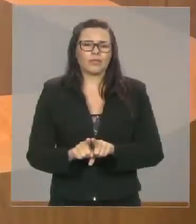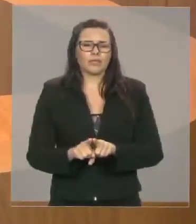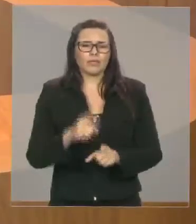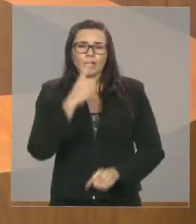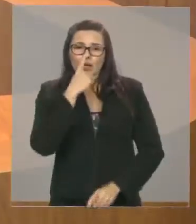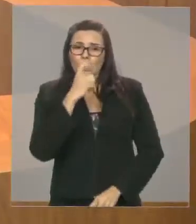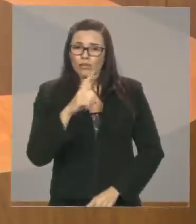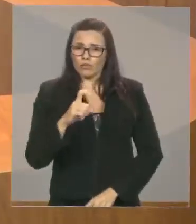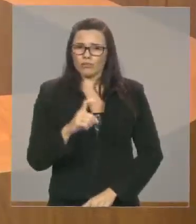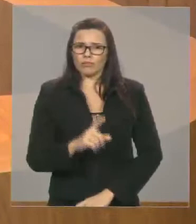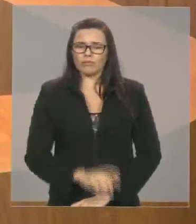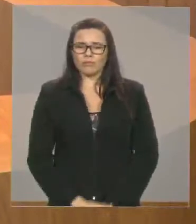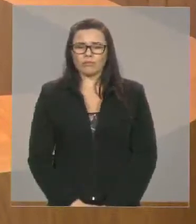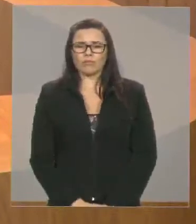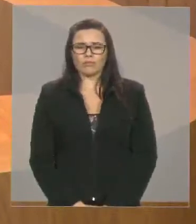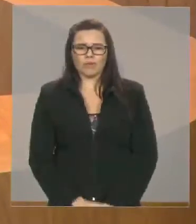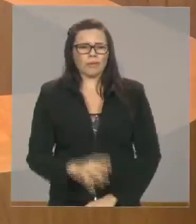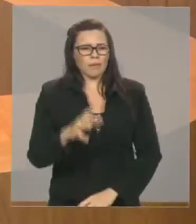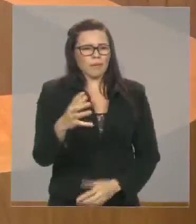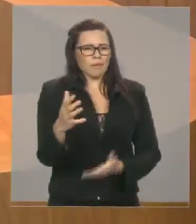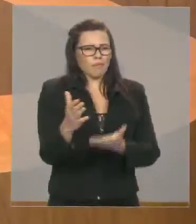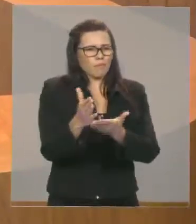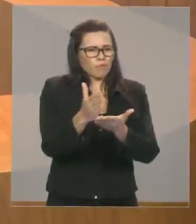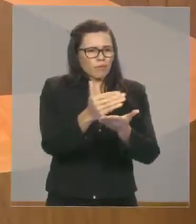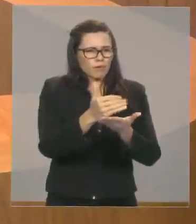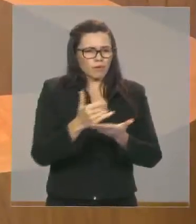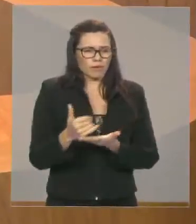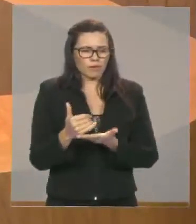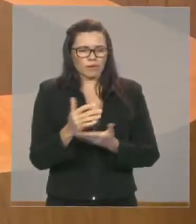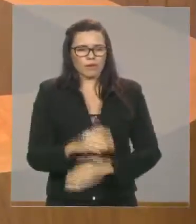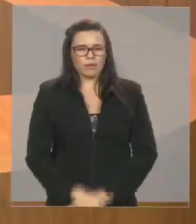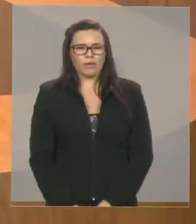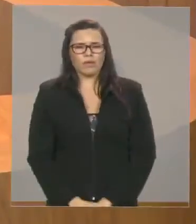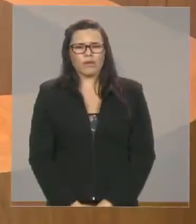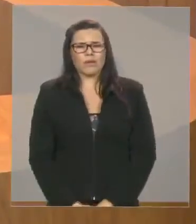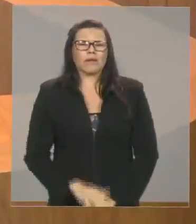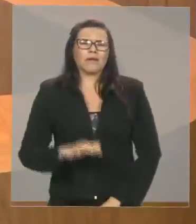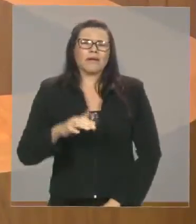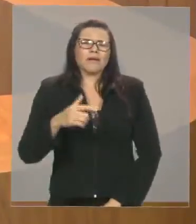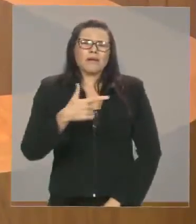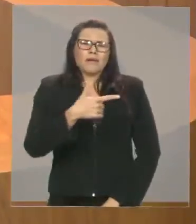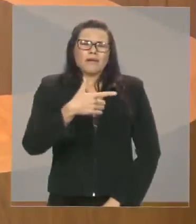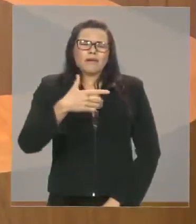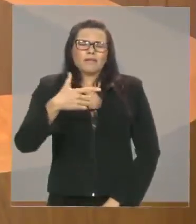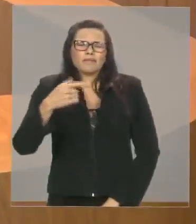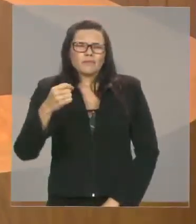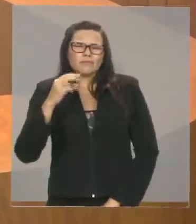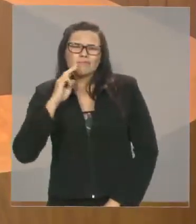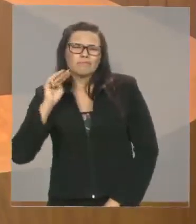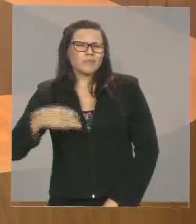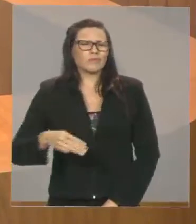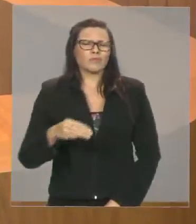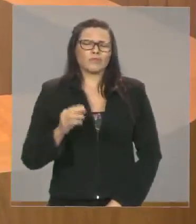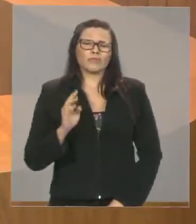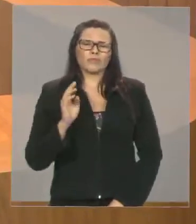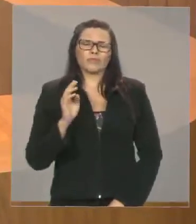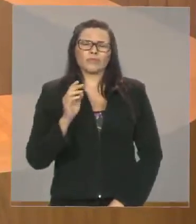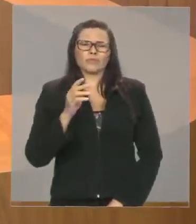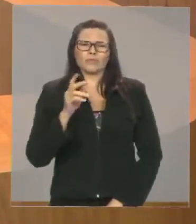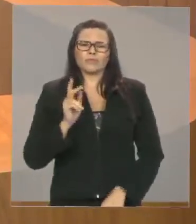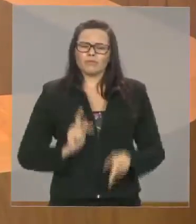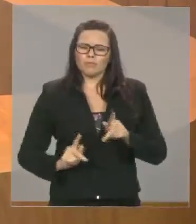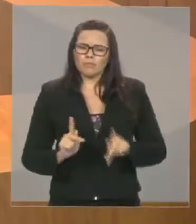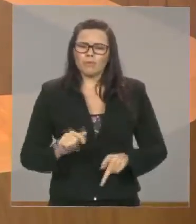20 milhões aproximadamente brasileiros não têm acesso a qualquer tipo de coleta. Isso significa que o lixo descartado em